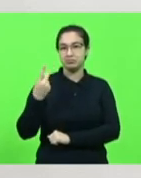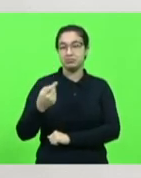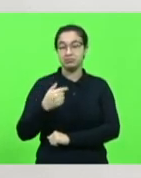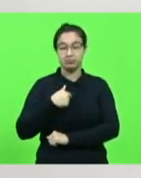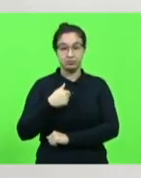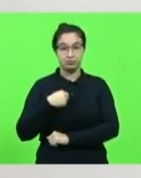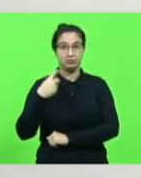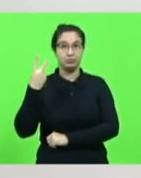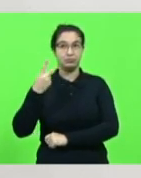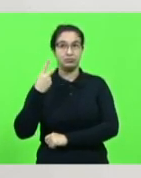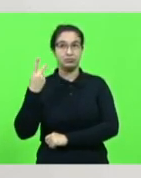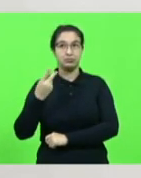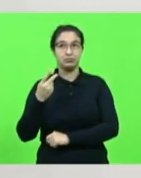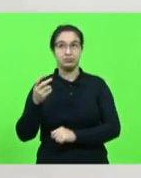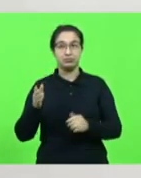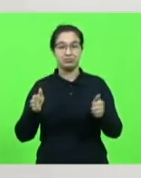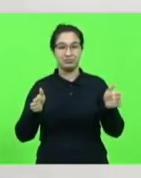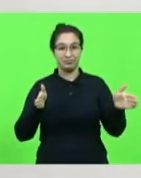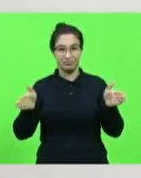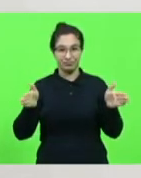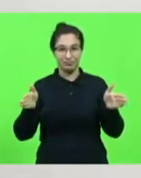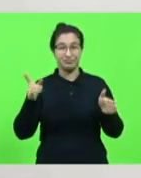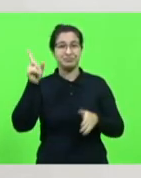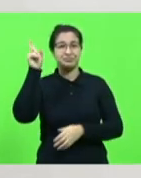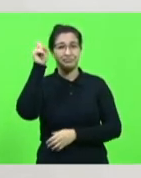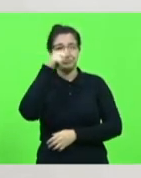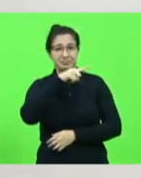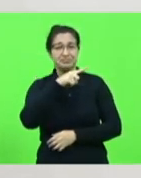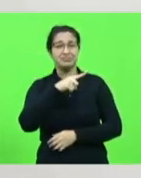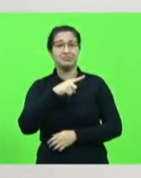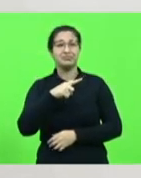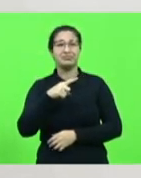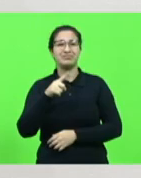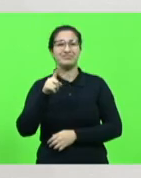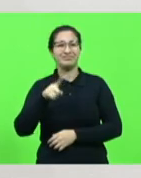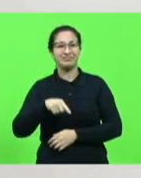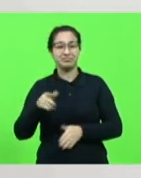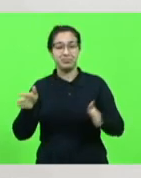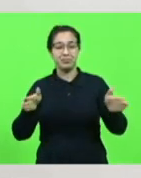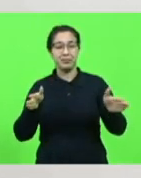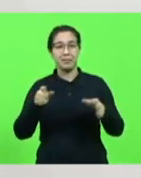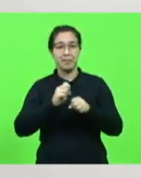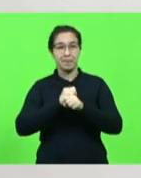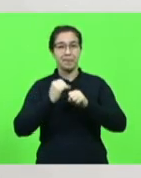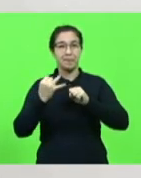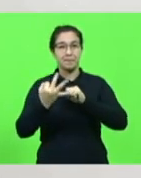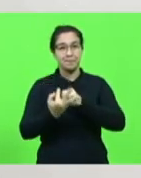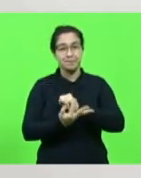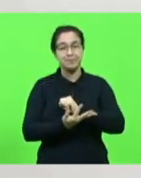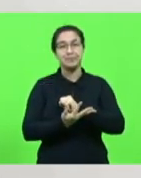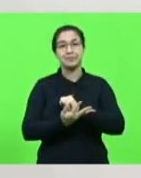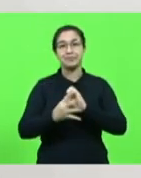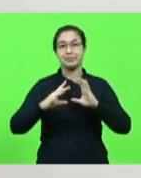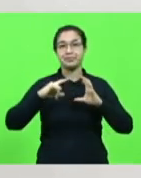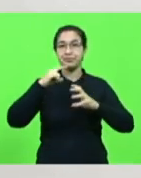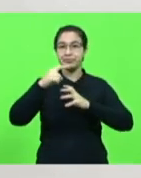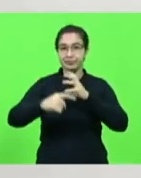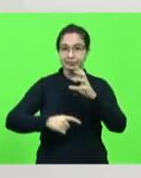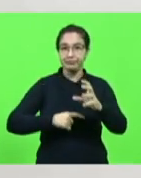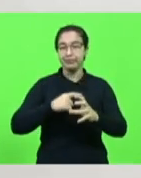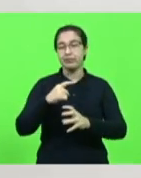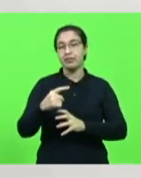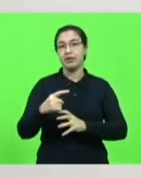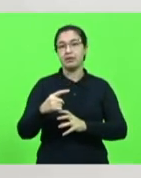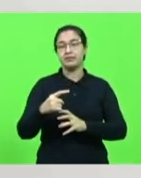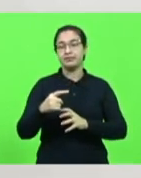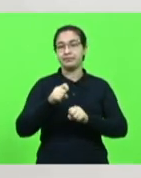talvez, num mandato difícil, deputado Berlanda, que foi em meio à pandemia, uma pandemia mundial, né, que foi a do Covid, onde a gente fica,